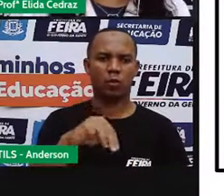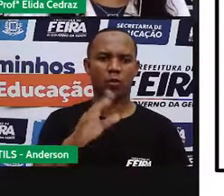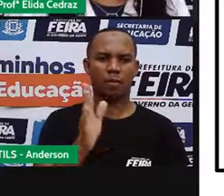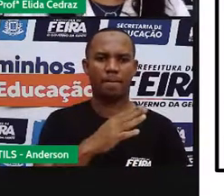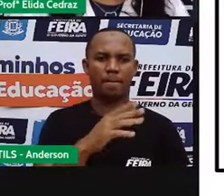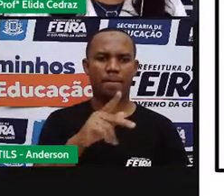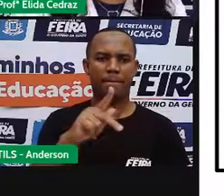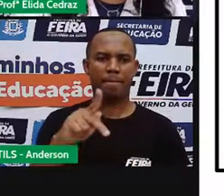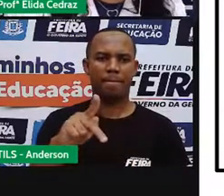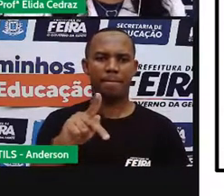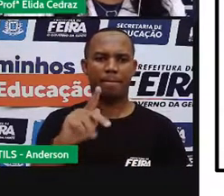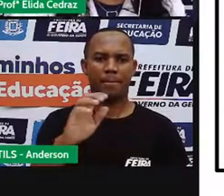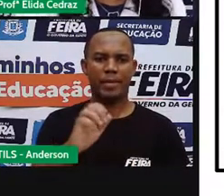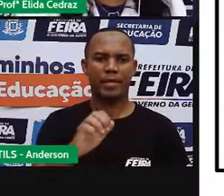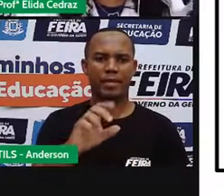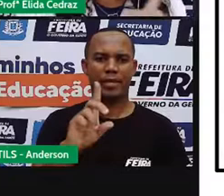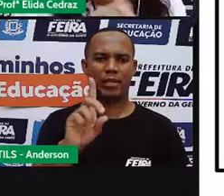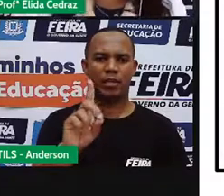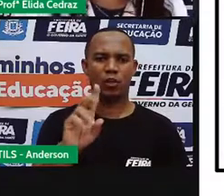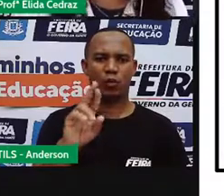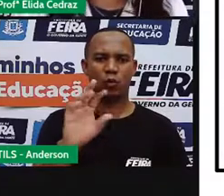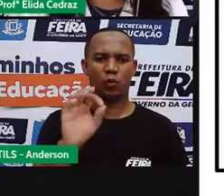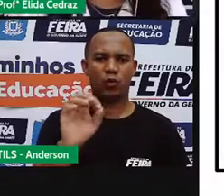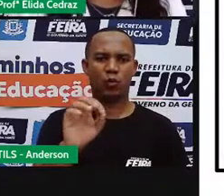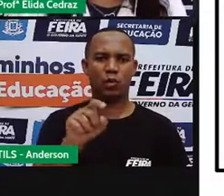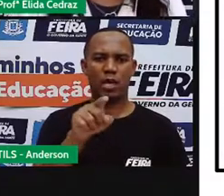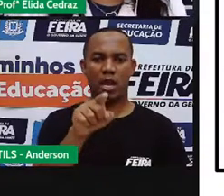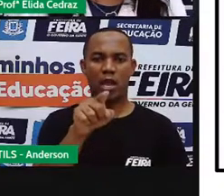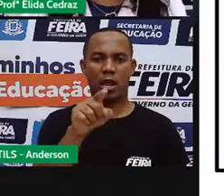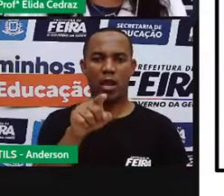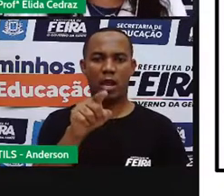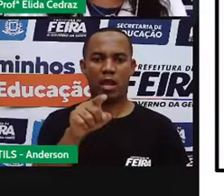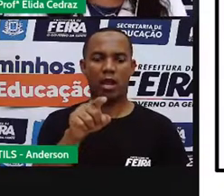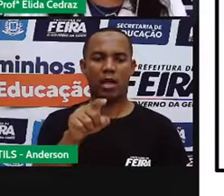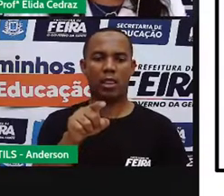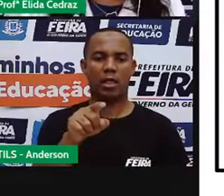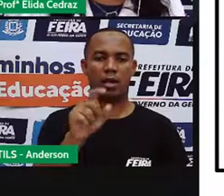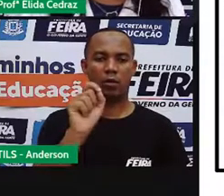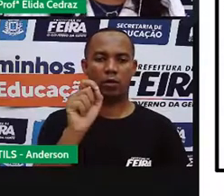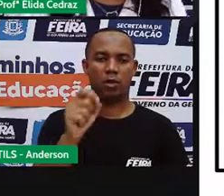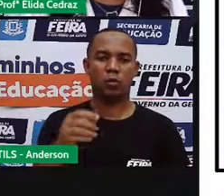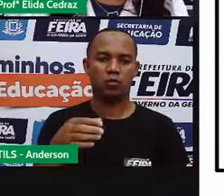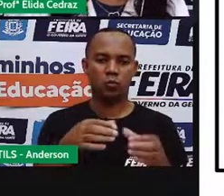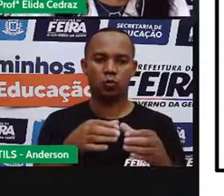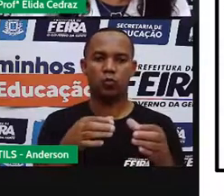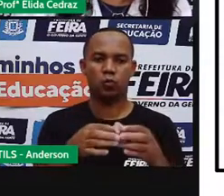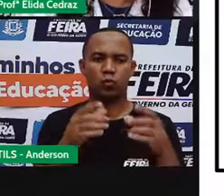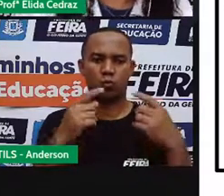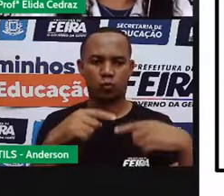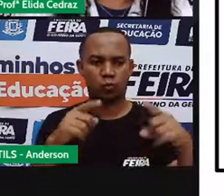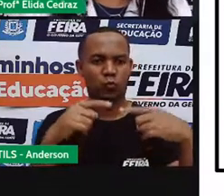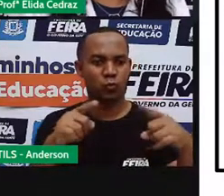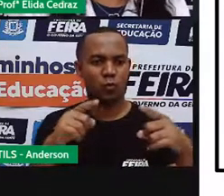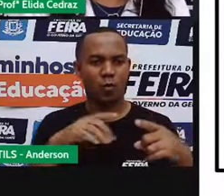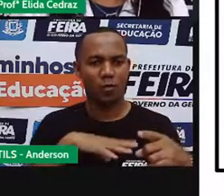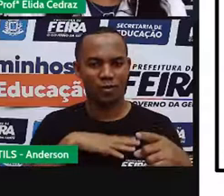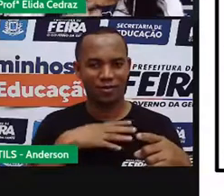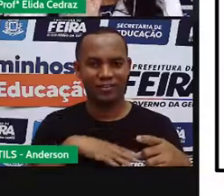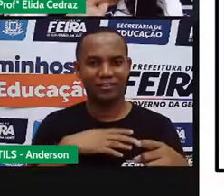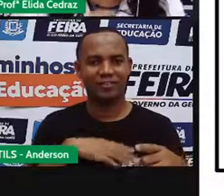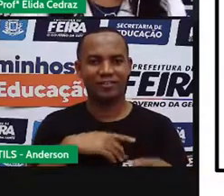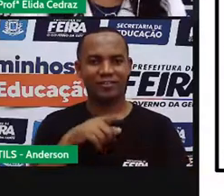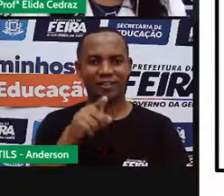exército. Juntamente com tantos homens que fizeram história no exército, Maria